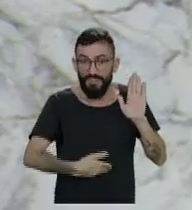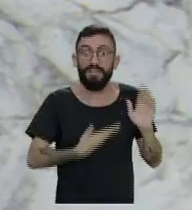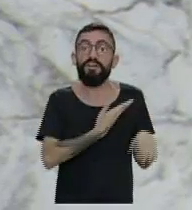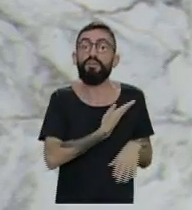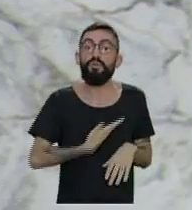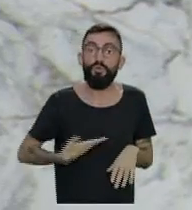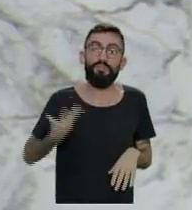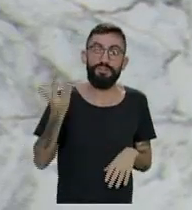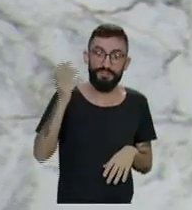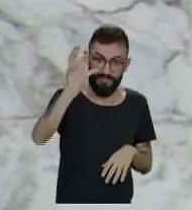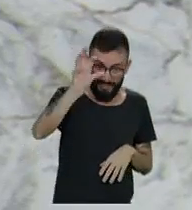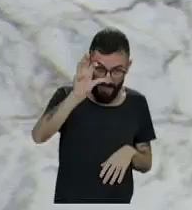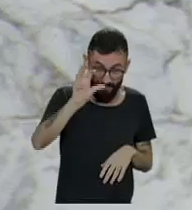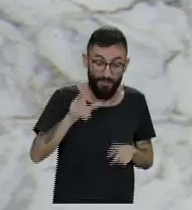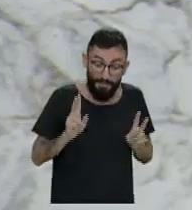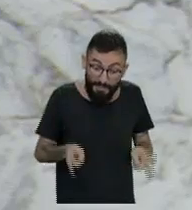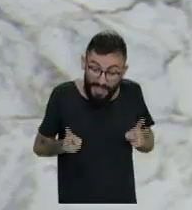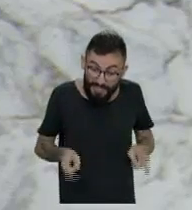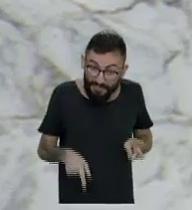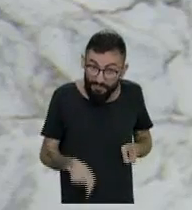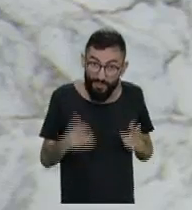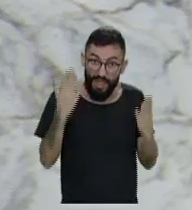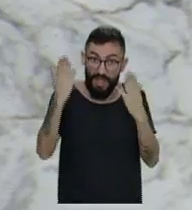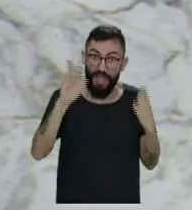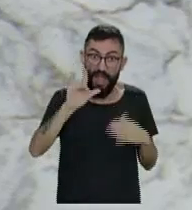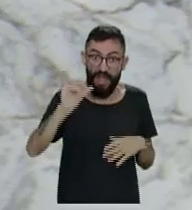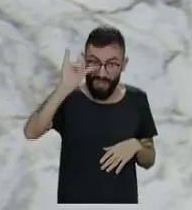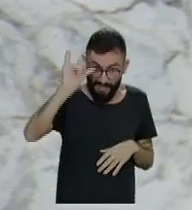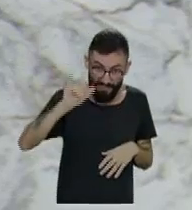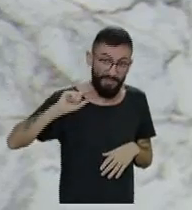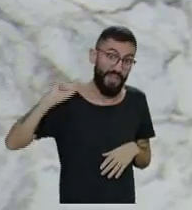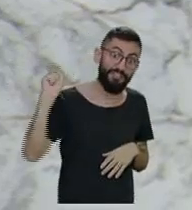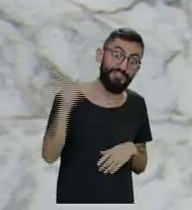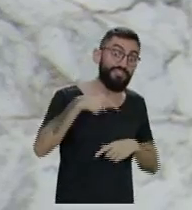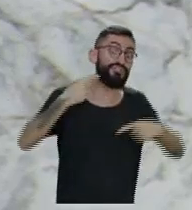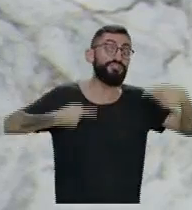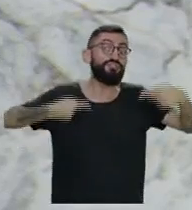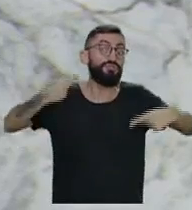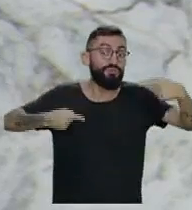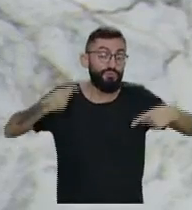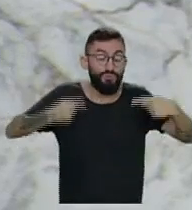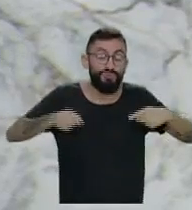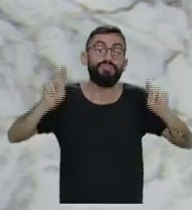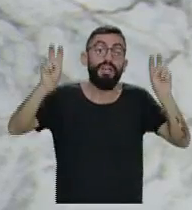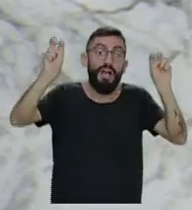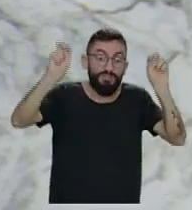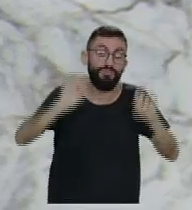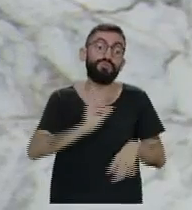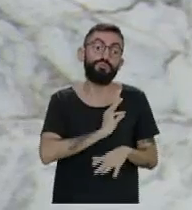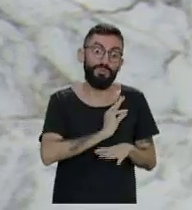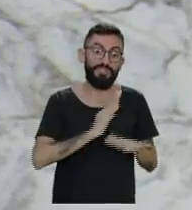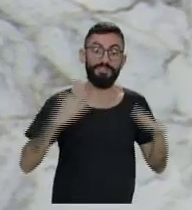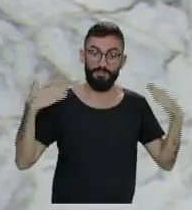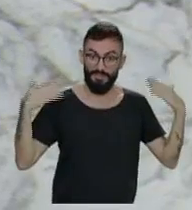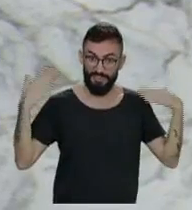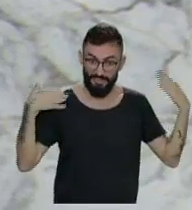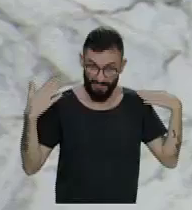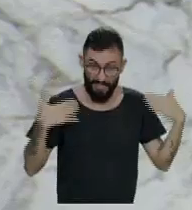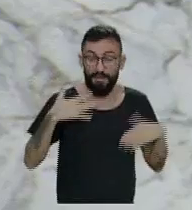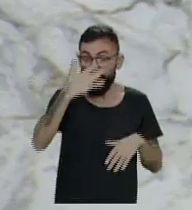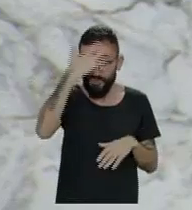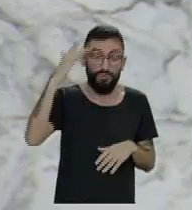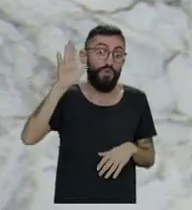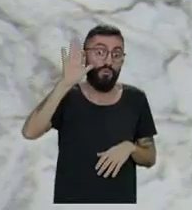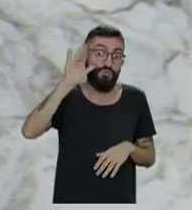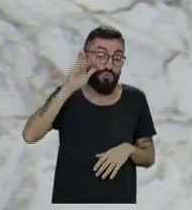Governo do Estado e aqui nesta casa nós discutirmos tudo que é referente à polícia militar aos funcionários públicos de São Paulo